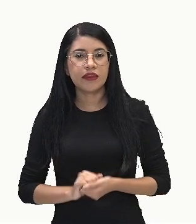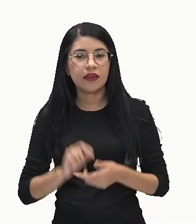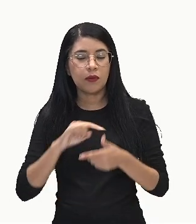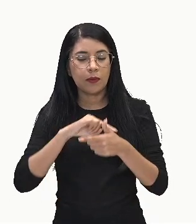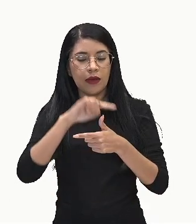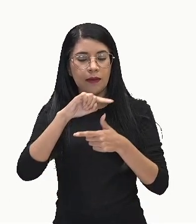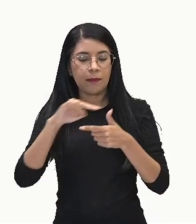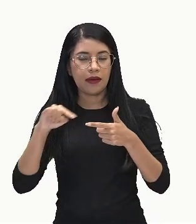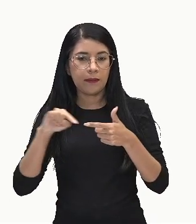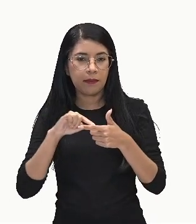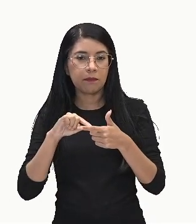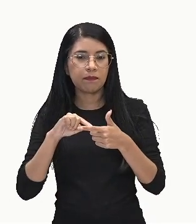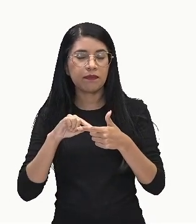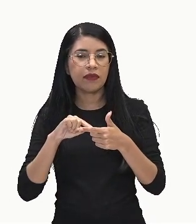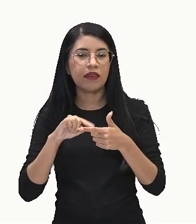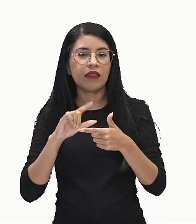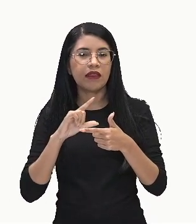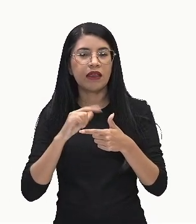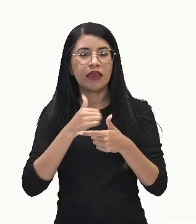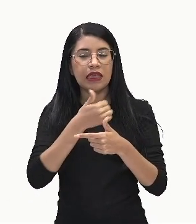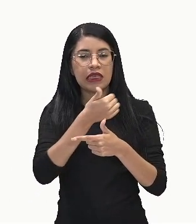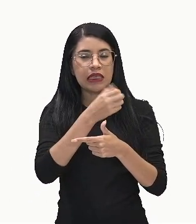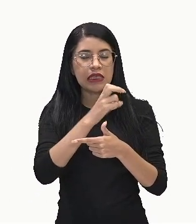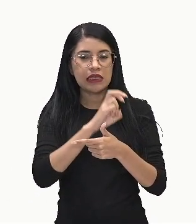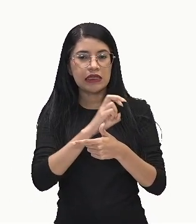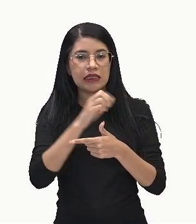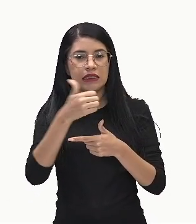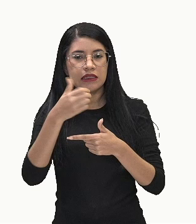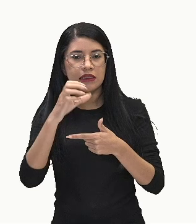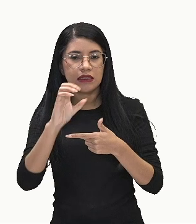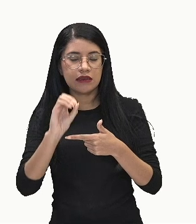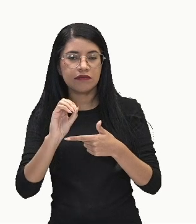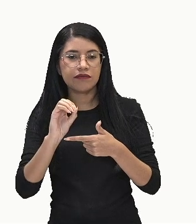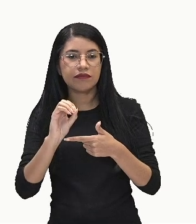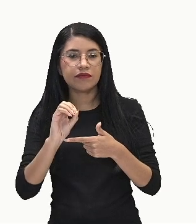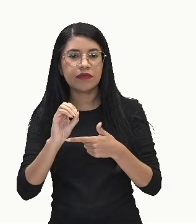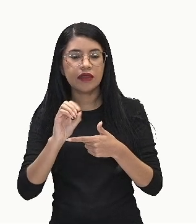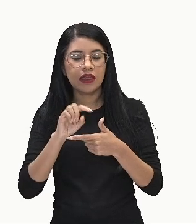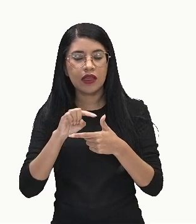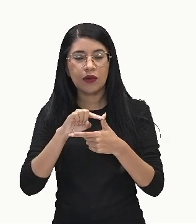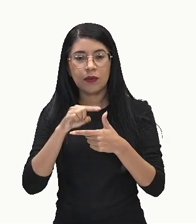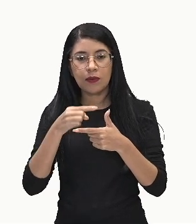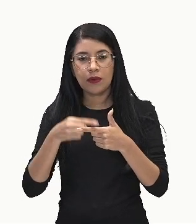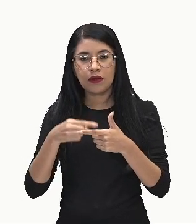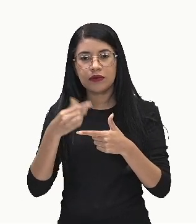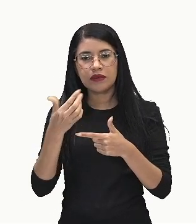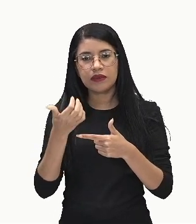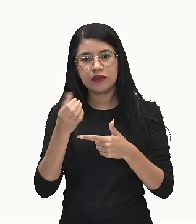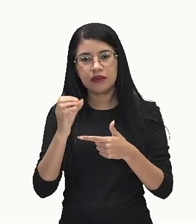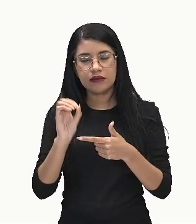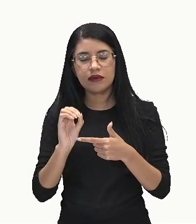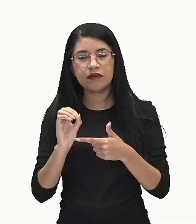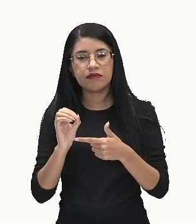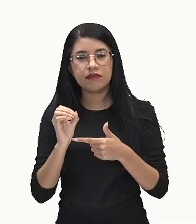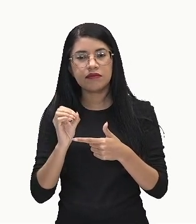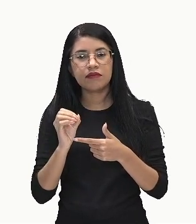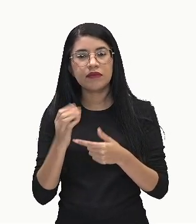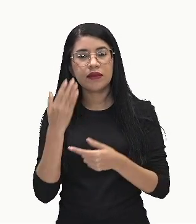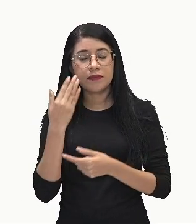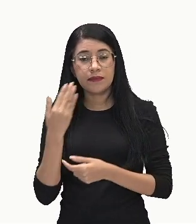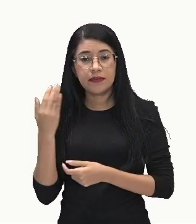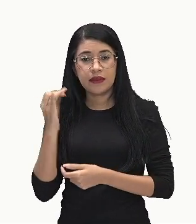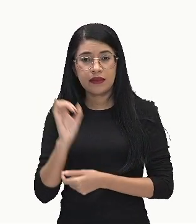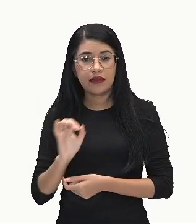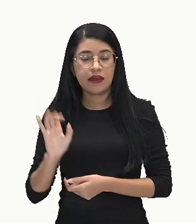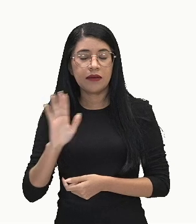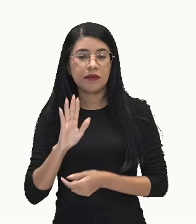triangular medem 15 metros e 10 metros, formando um ângulo de 60 graus, conforme a figura abaixo.